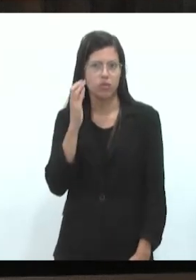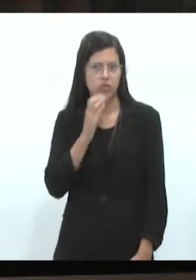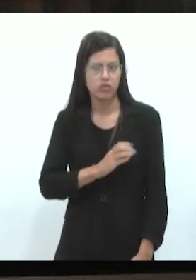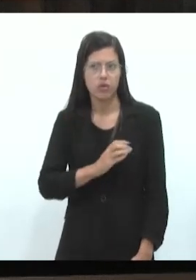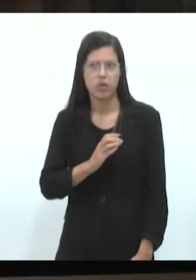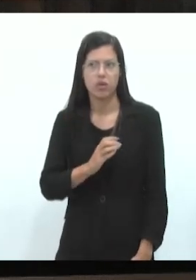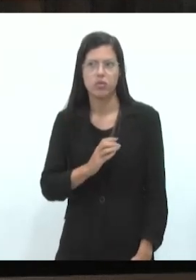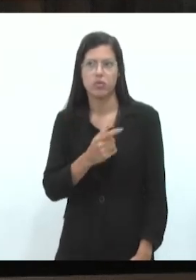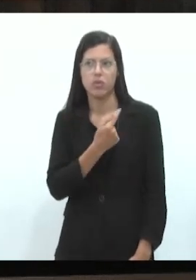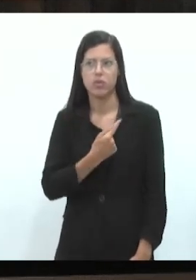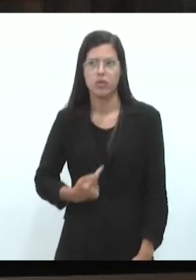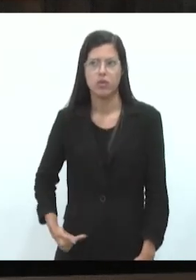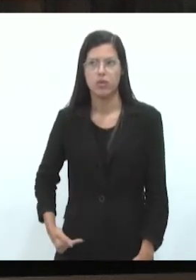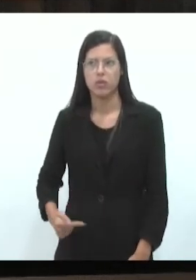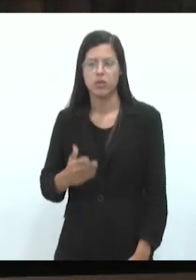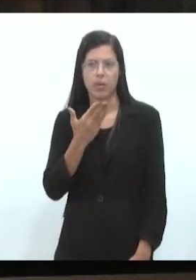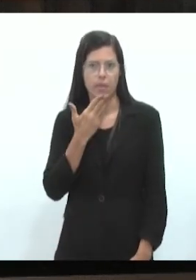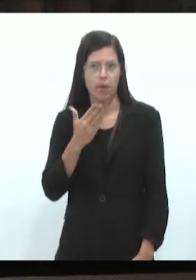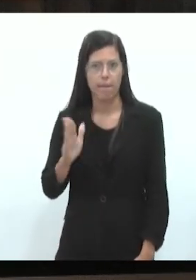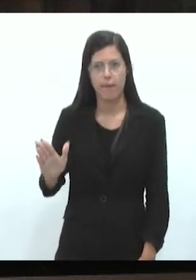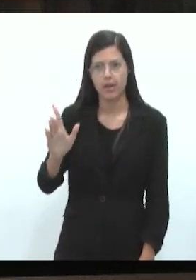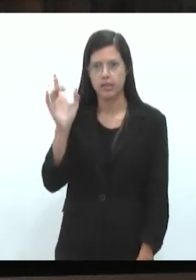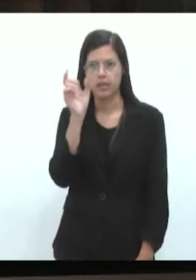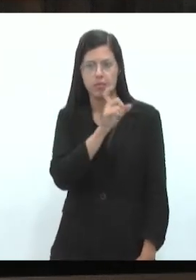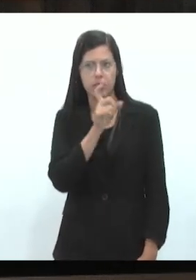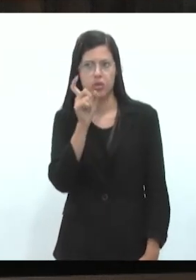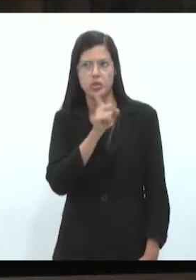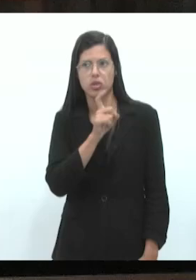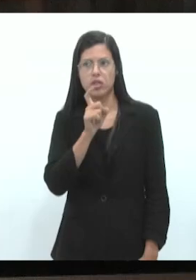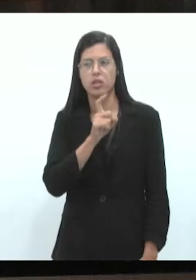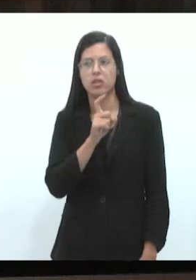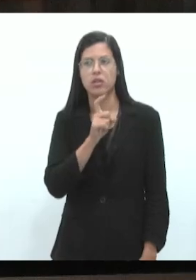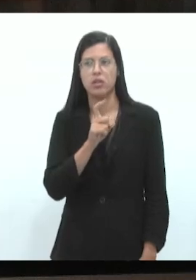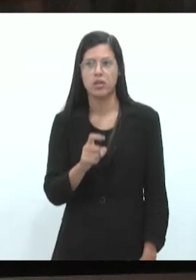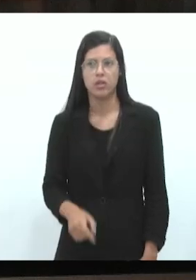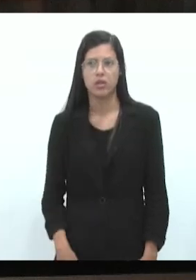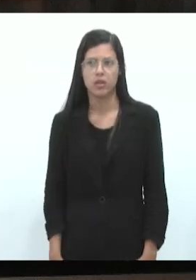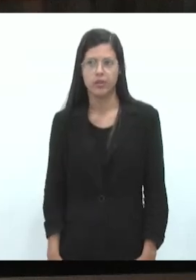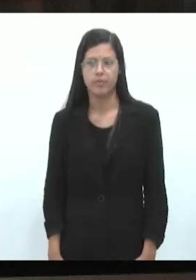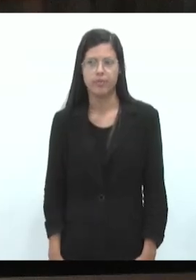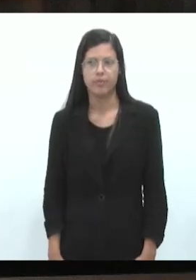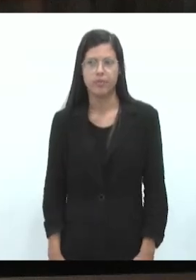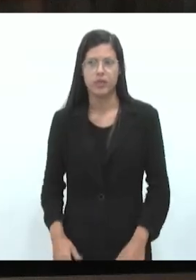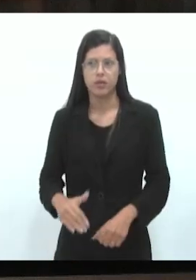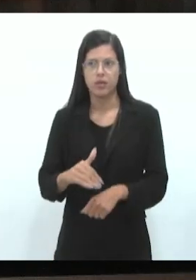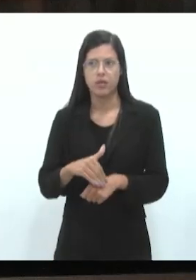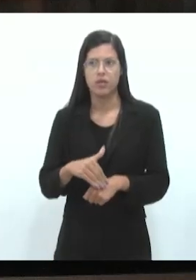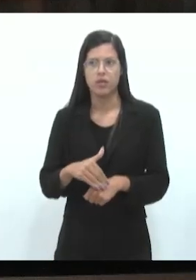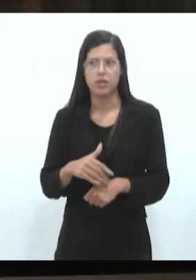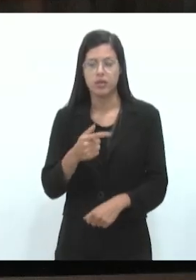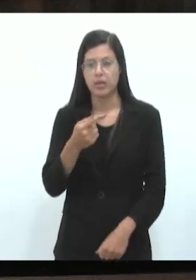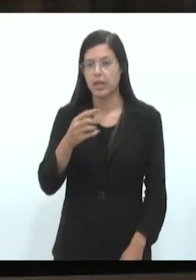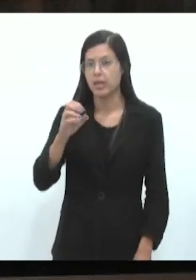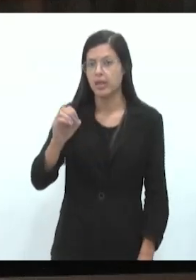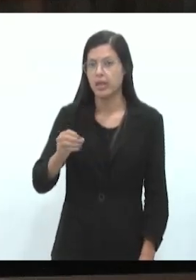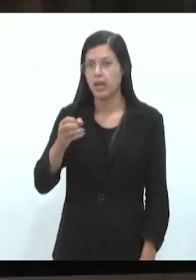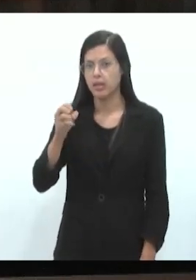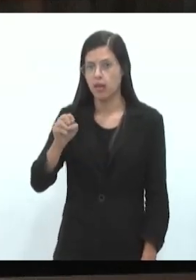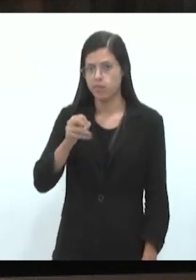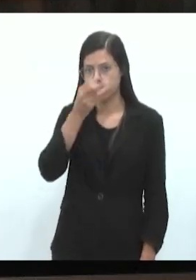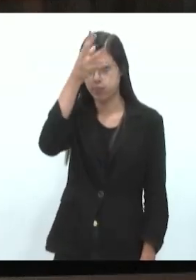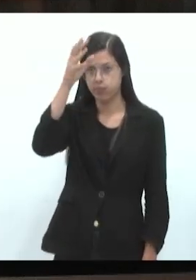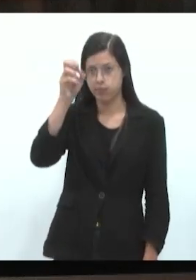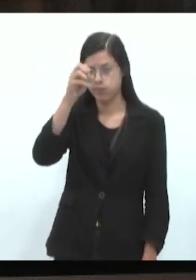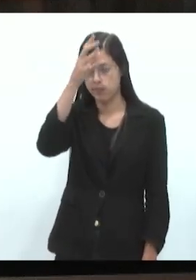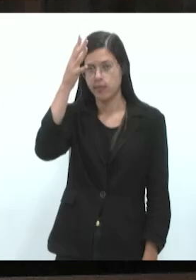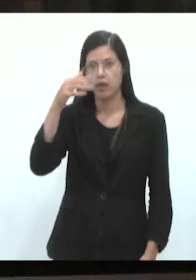da promessa, o governador da mentirinha, o governador do calote, as mais de 70 sirenes que ele disse que